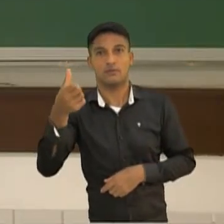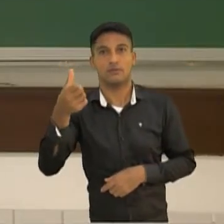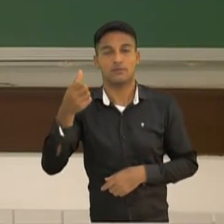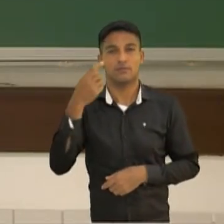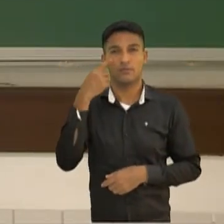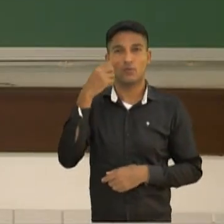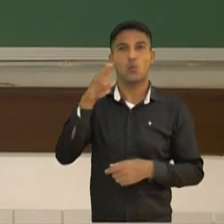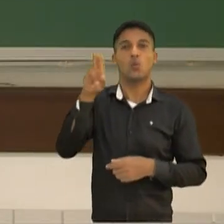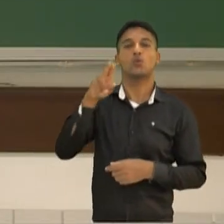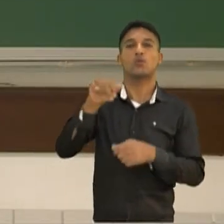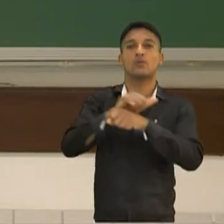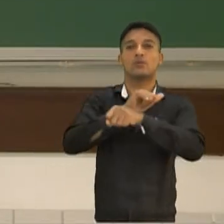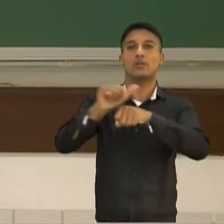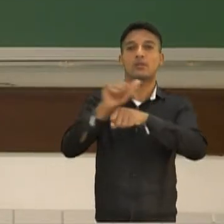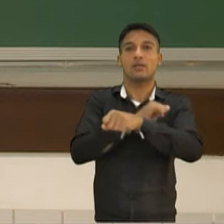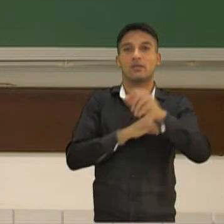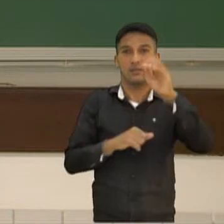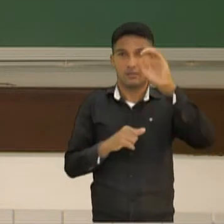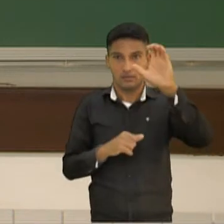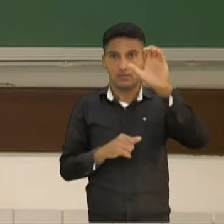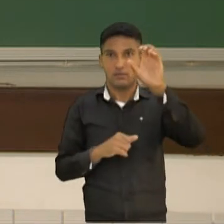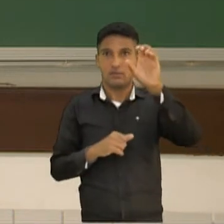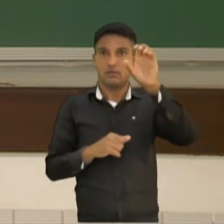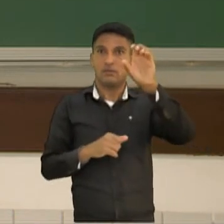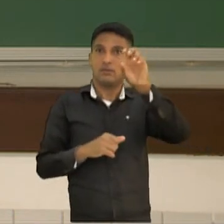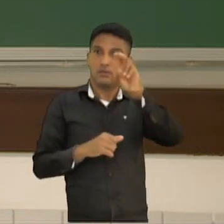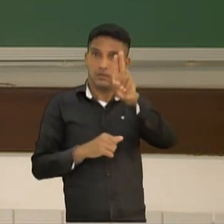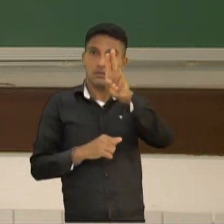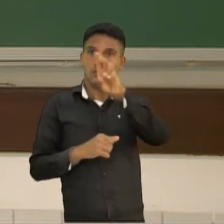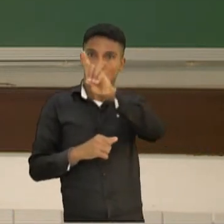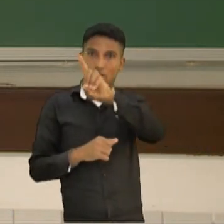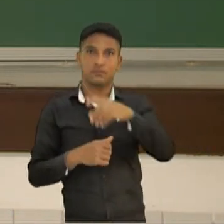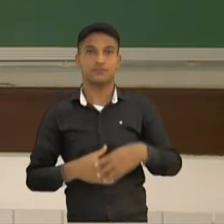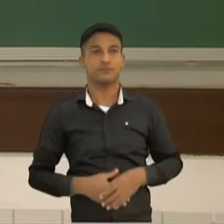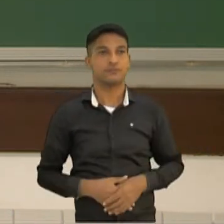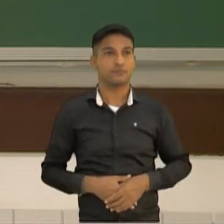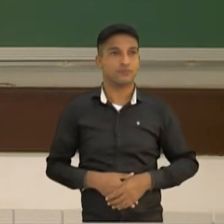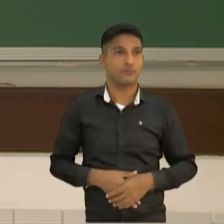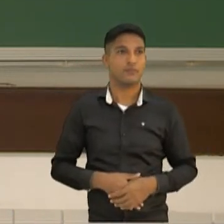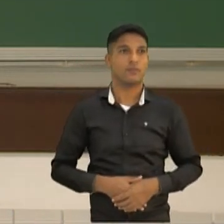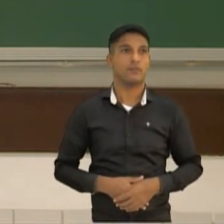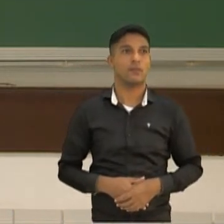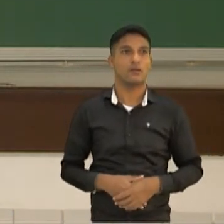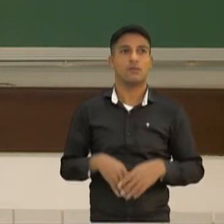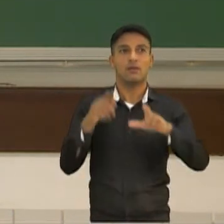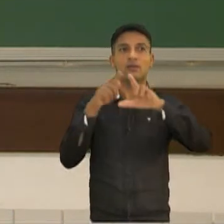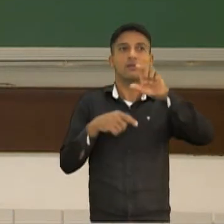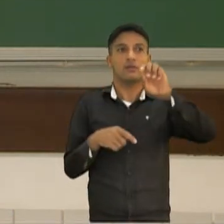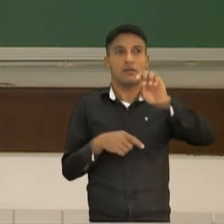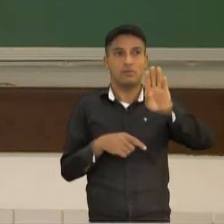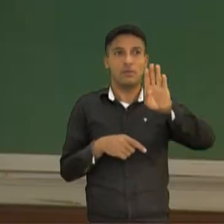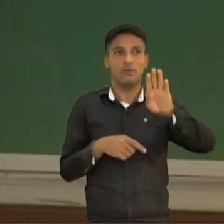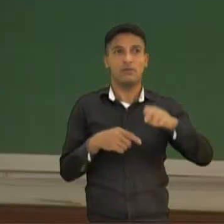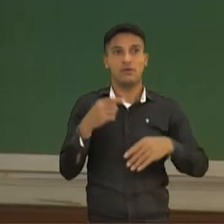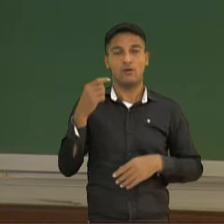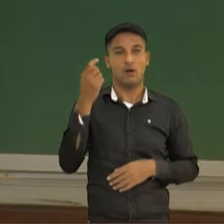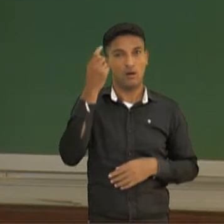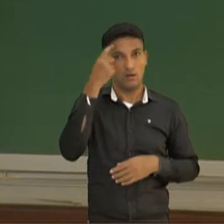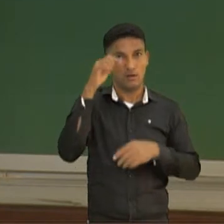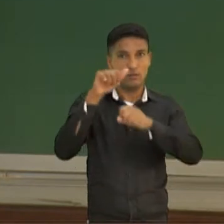tudo bem? Deu 256. E na letra B, como é que será que ficaria a letra B? Ó, eu posso pensar